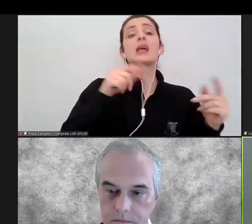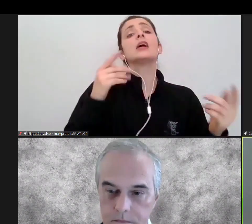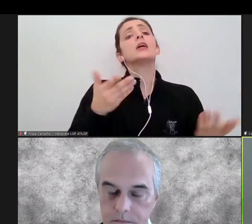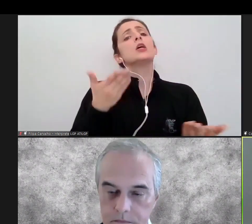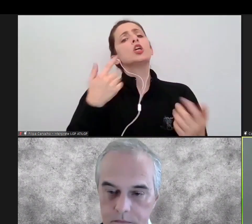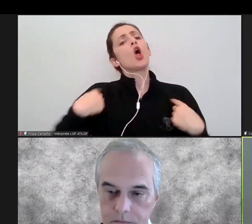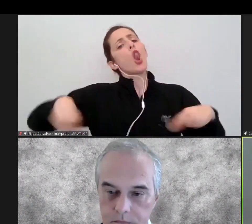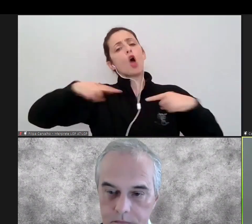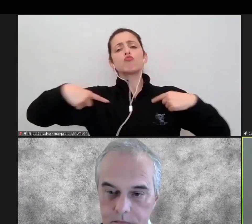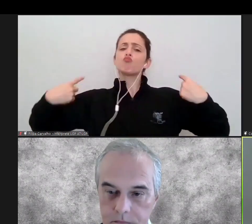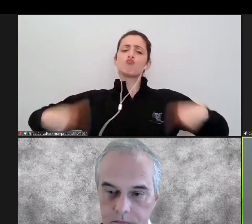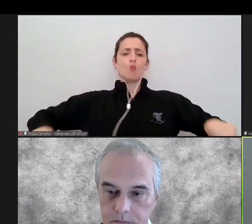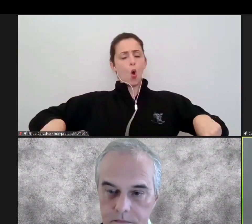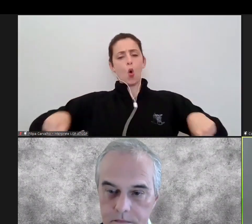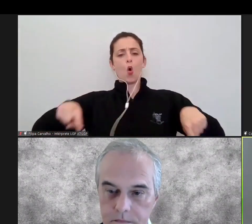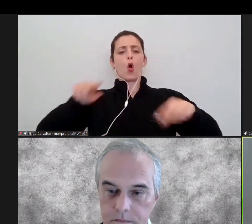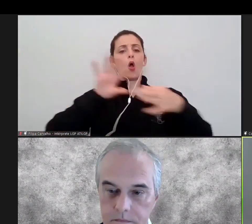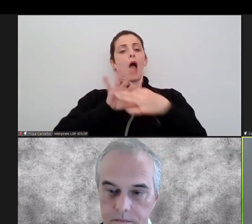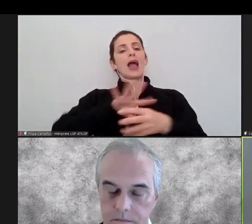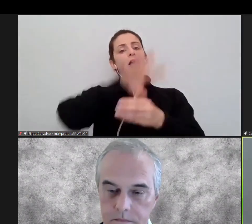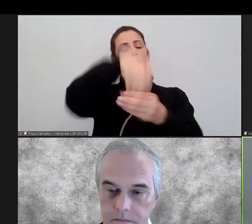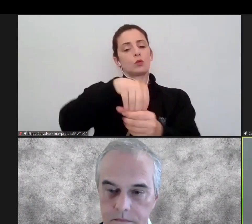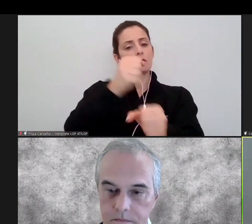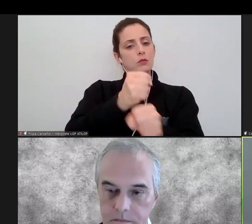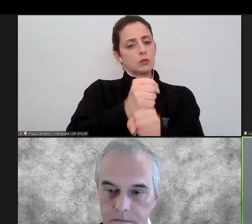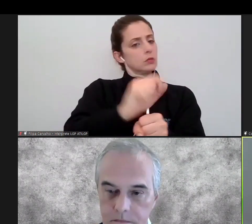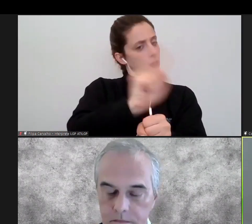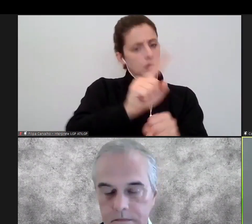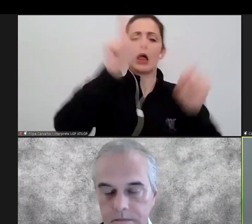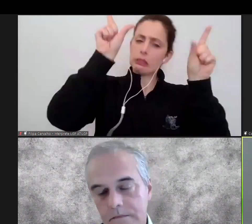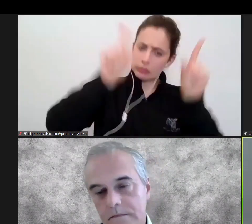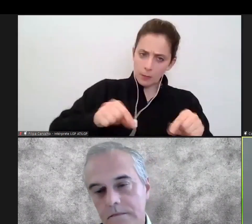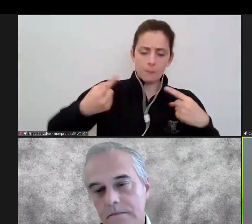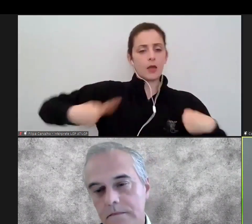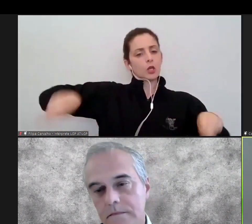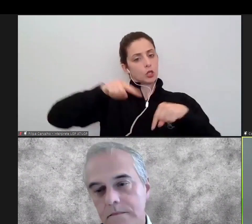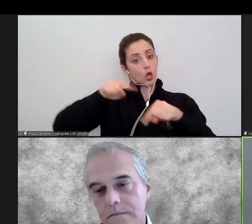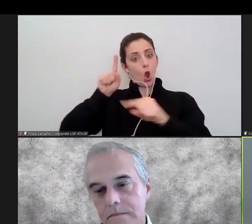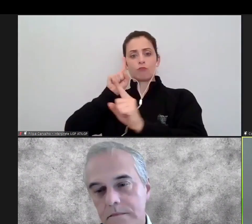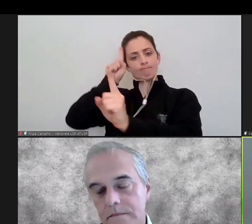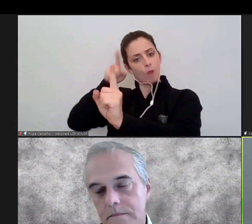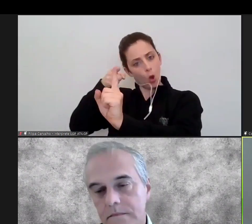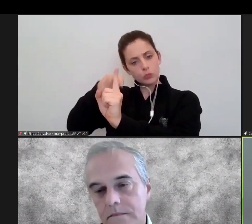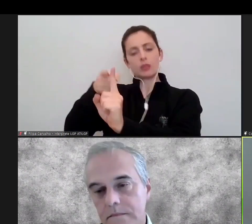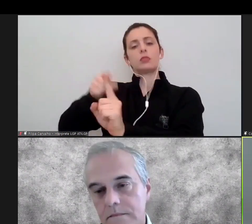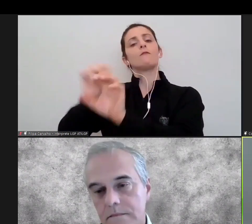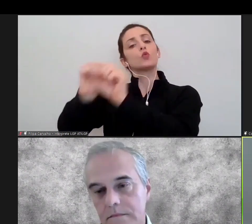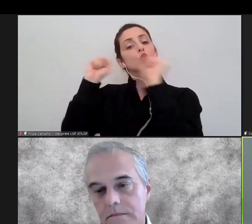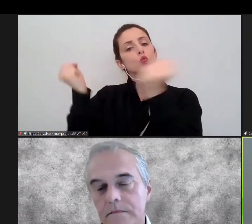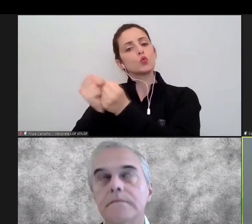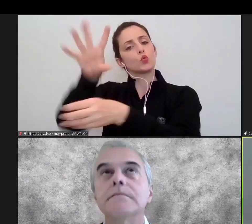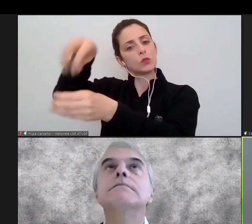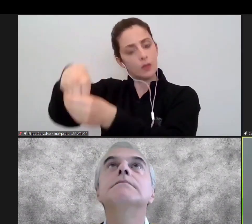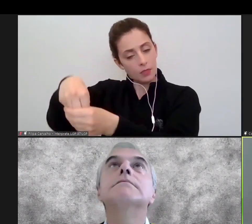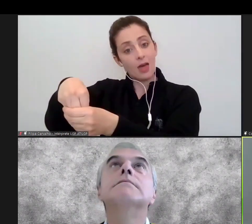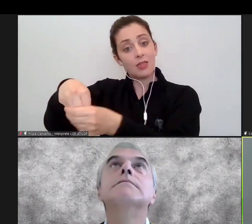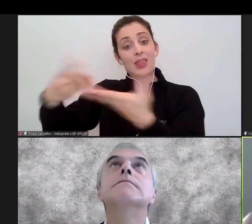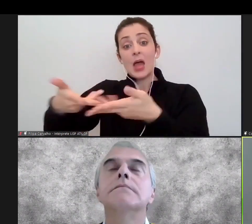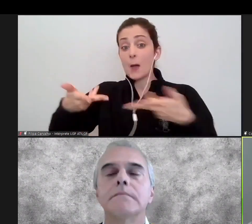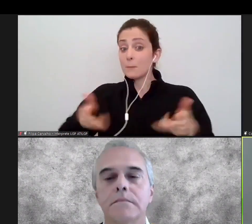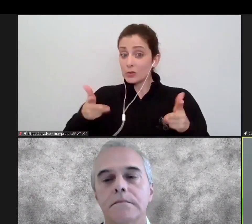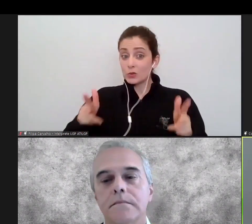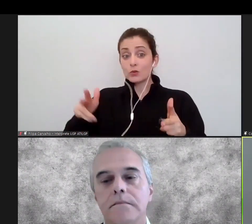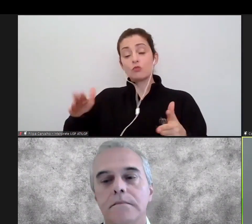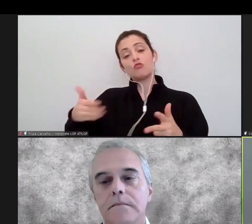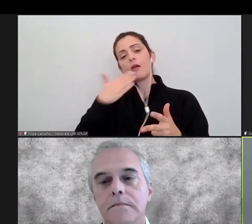também as questões de inclusão social da pessoa. A aplicação desta metodologia o que faz é que permite-nos olhar para a pessoa como um todo,